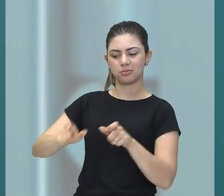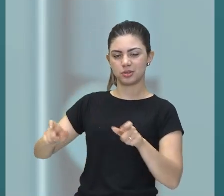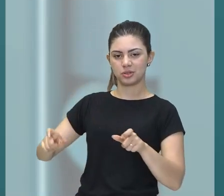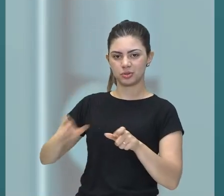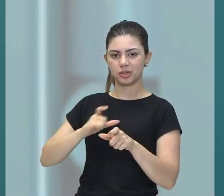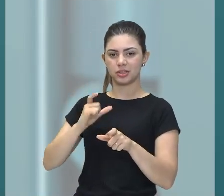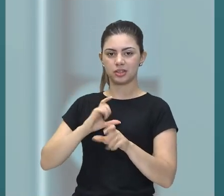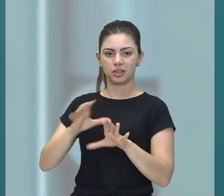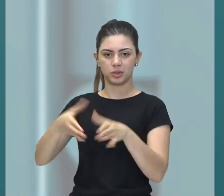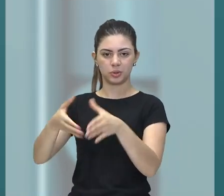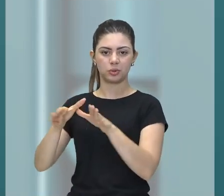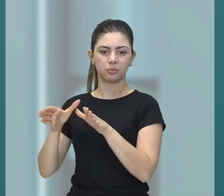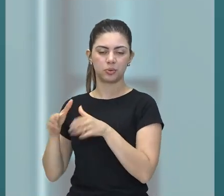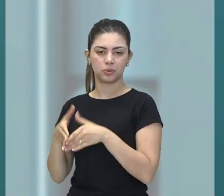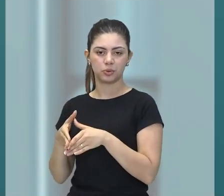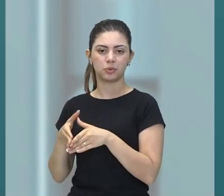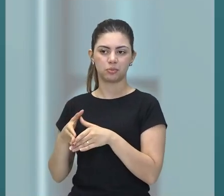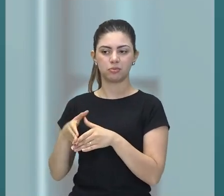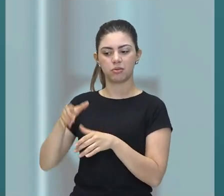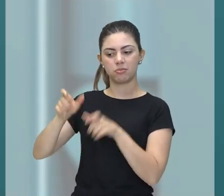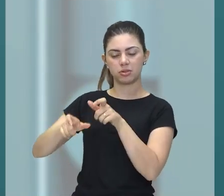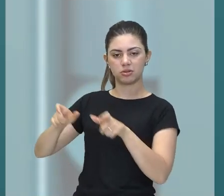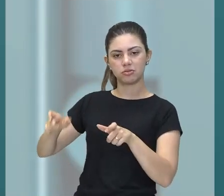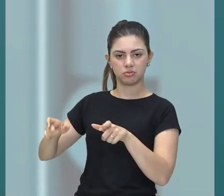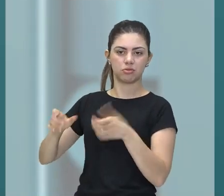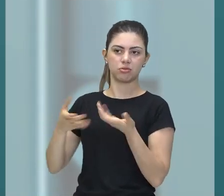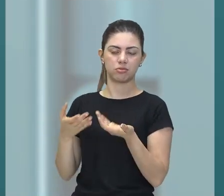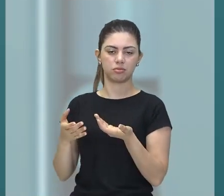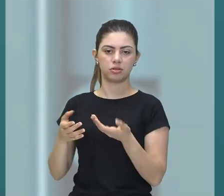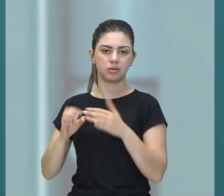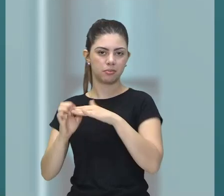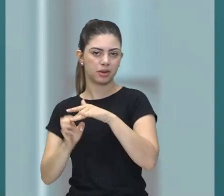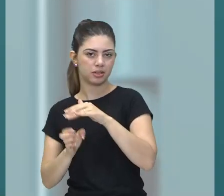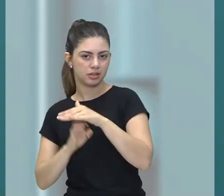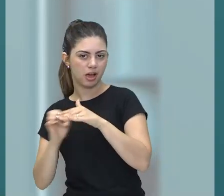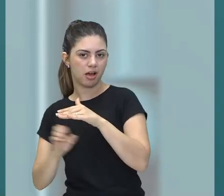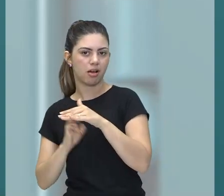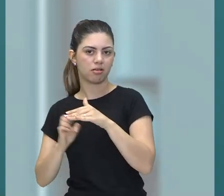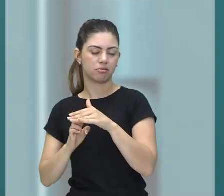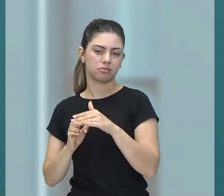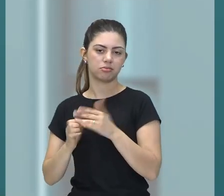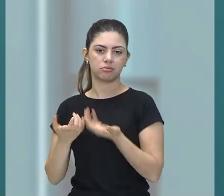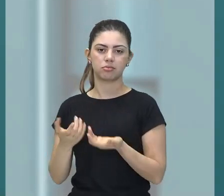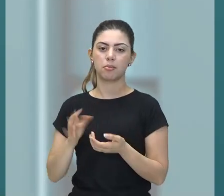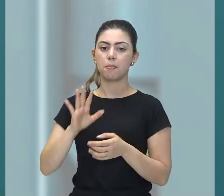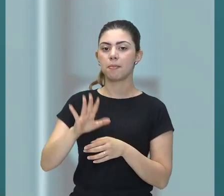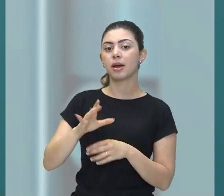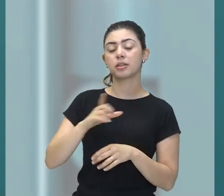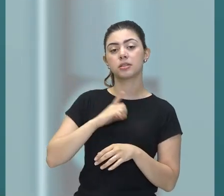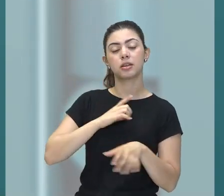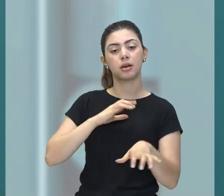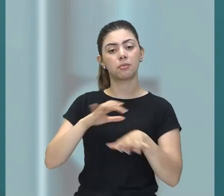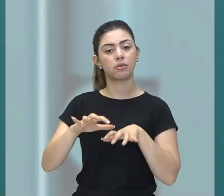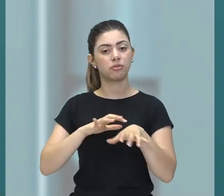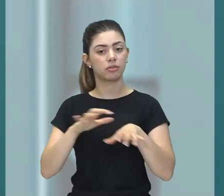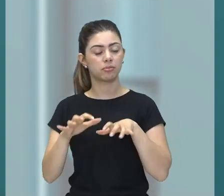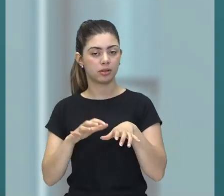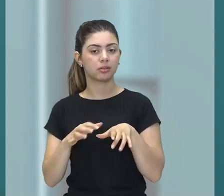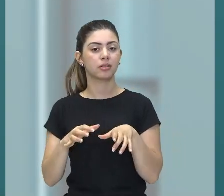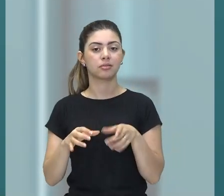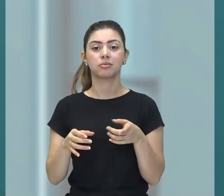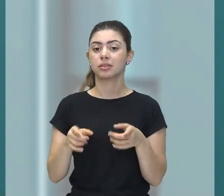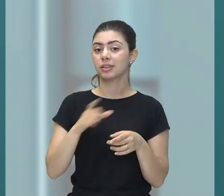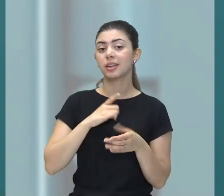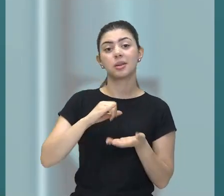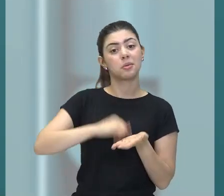envolvidos, né? O atleta, os empresários, mas quando há essa movimentação de dinheiro, gera também